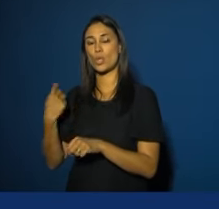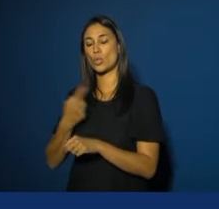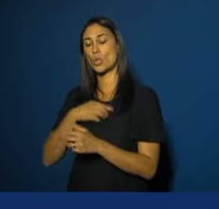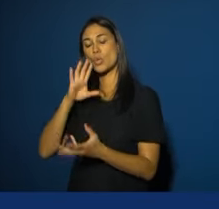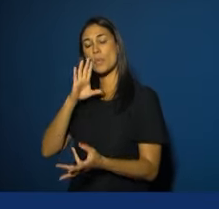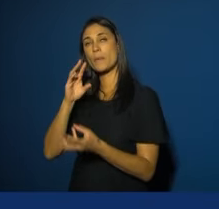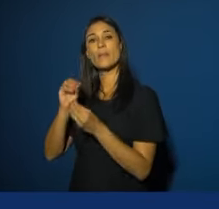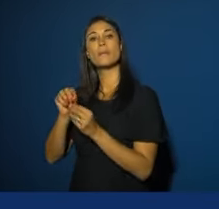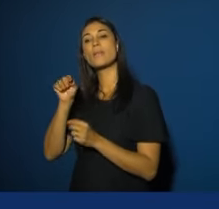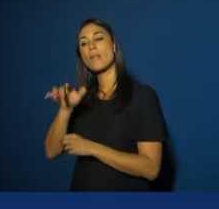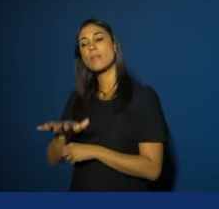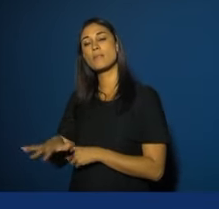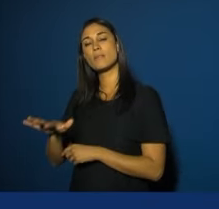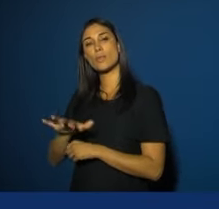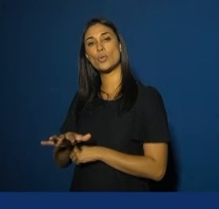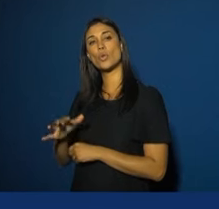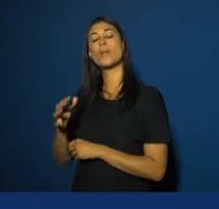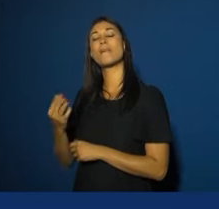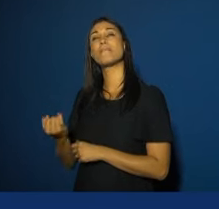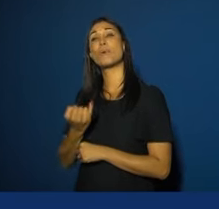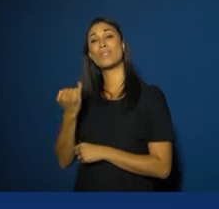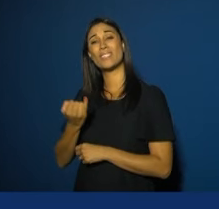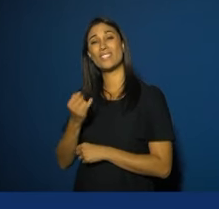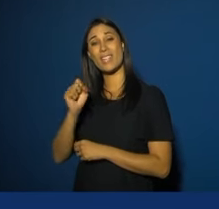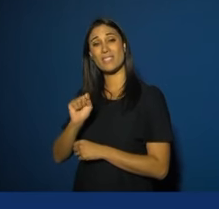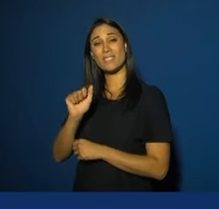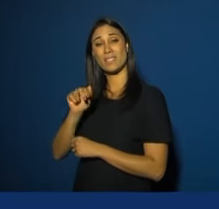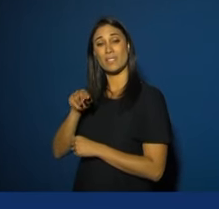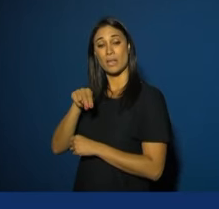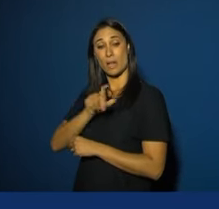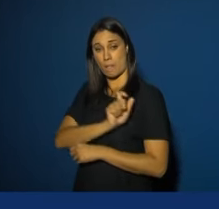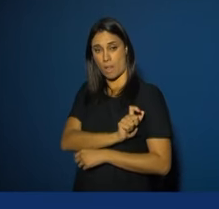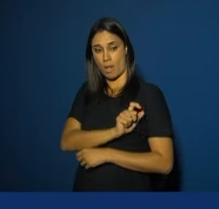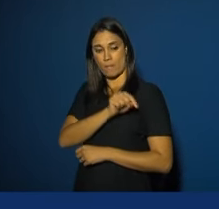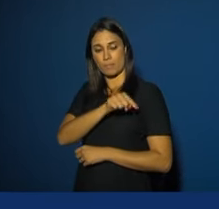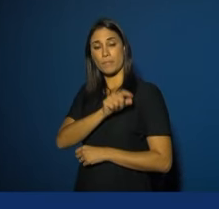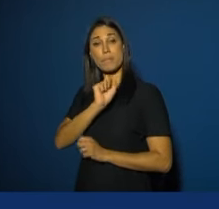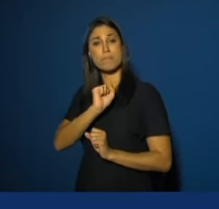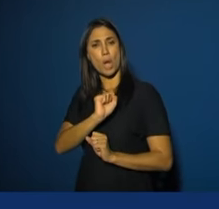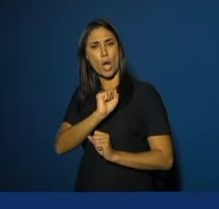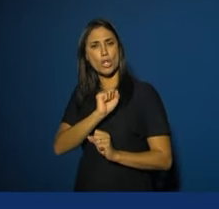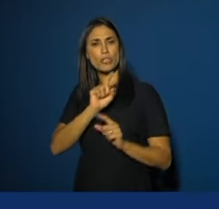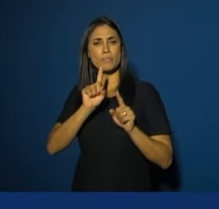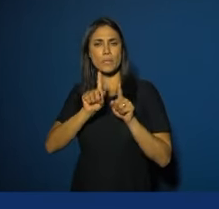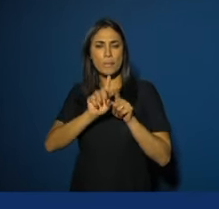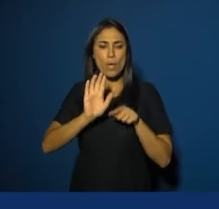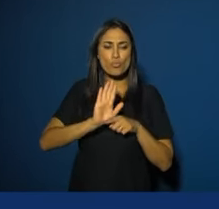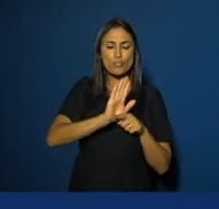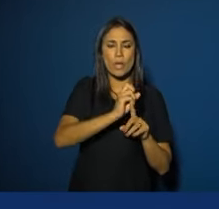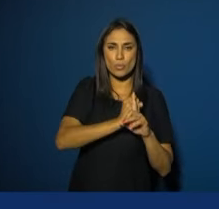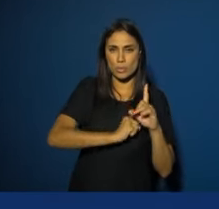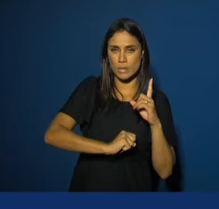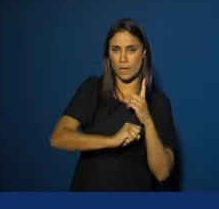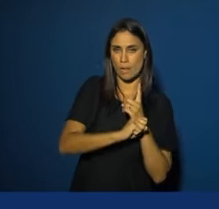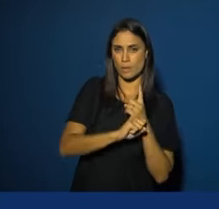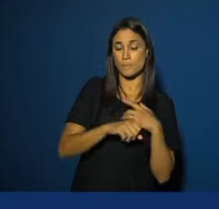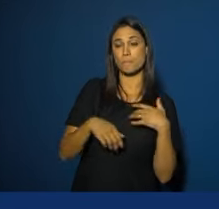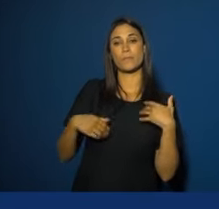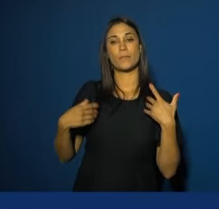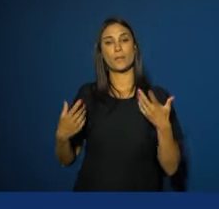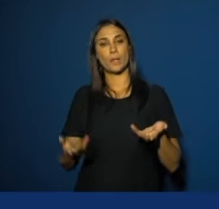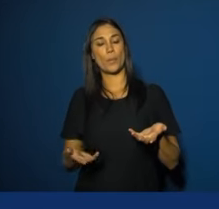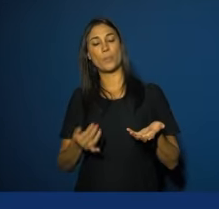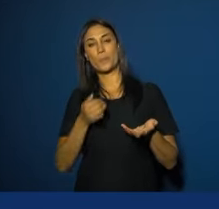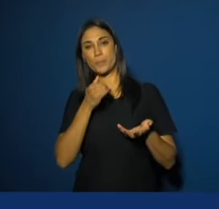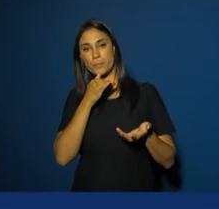que esse setor tão importante que é o setor de saneamento, a Equatorial também vai poder aportar, vai poder ajudar a sociedade. Então, com isso,